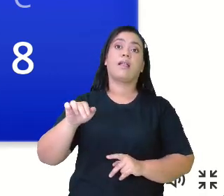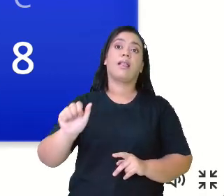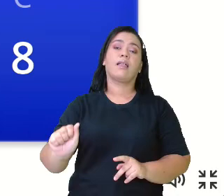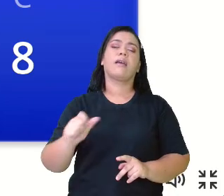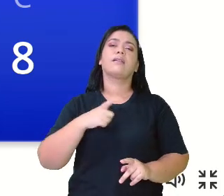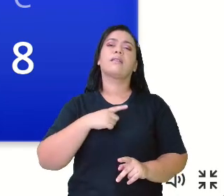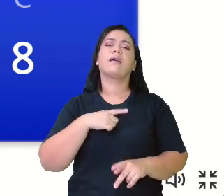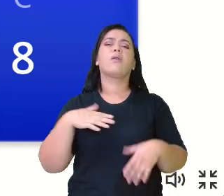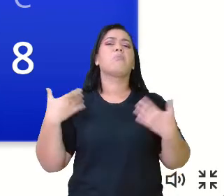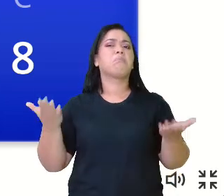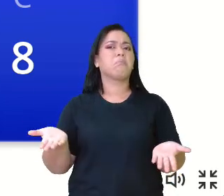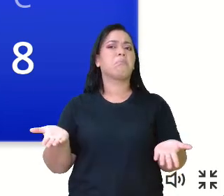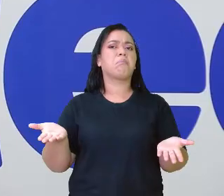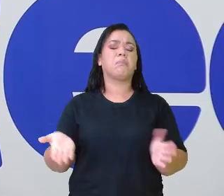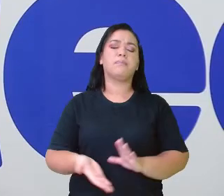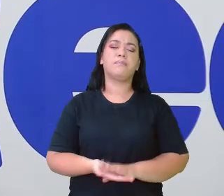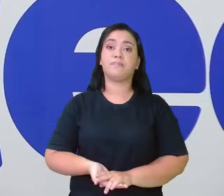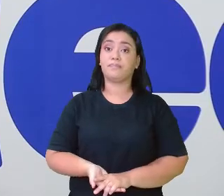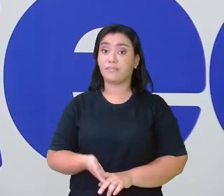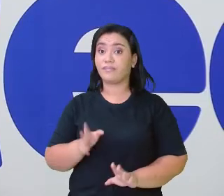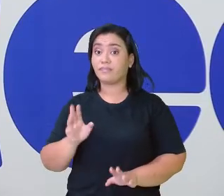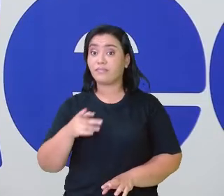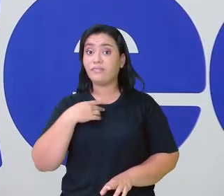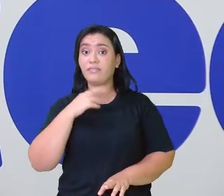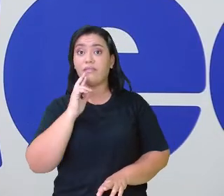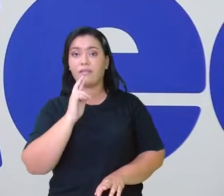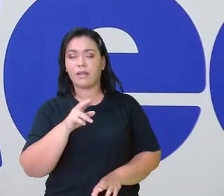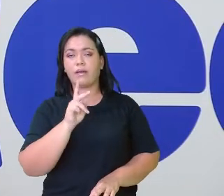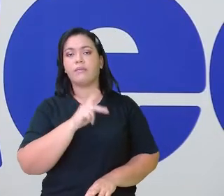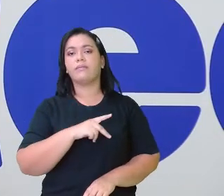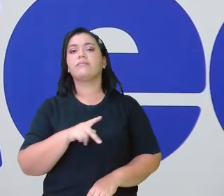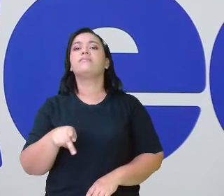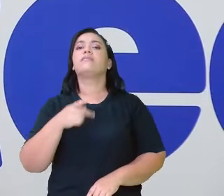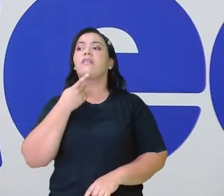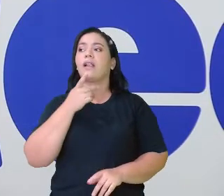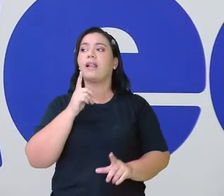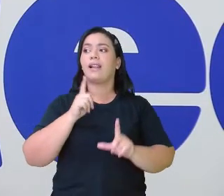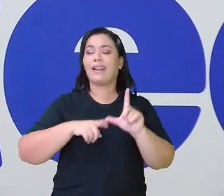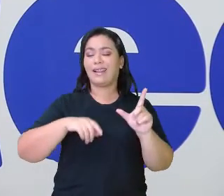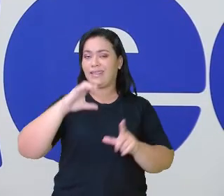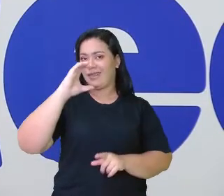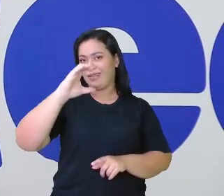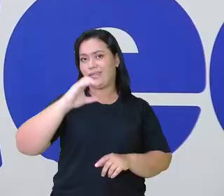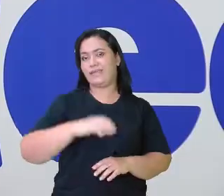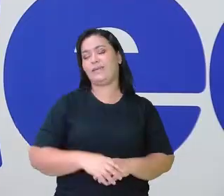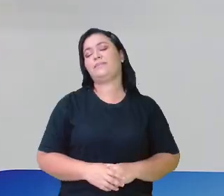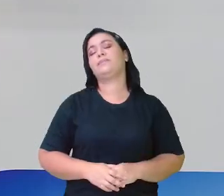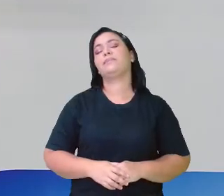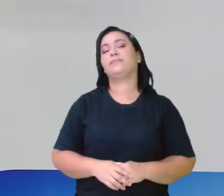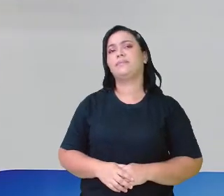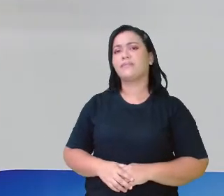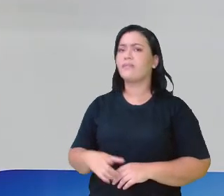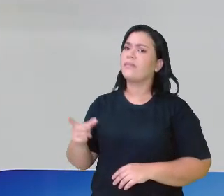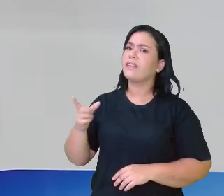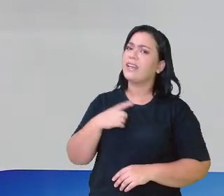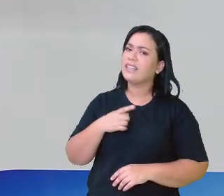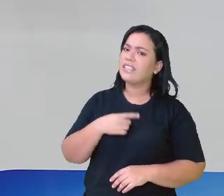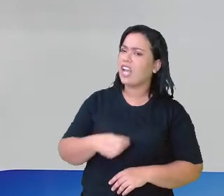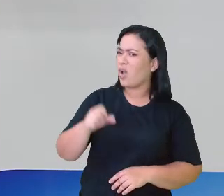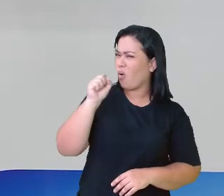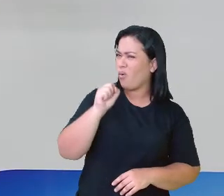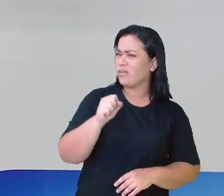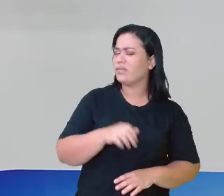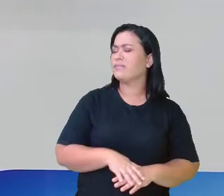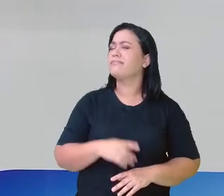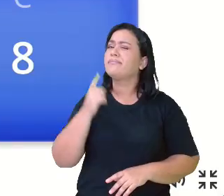gente? Professora Márcia, estão respondendo aqui a letra C. A Ana botou letra C agora. Temos 8 centenas? Marca